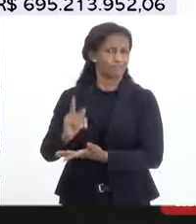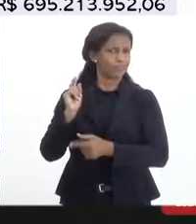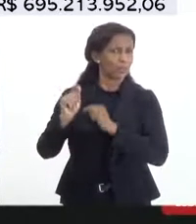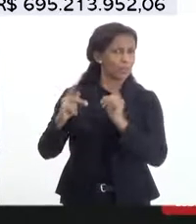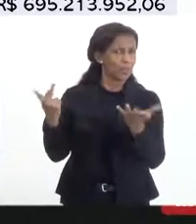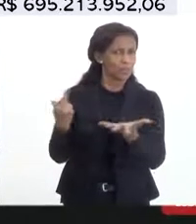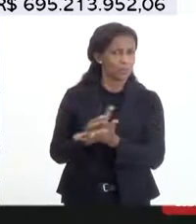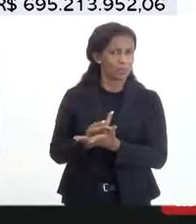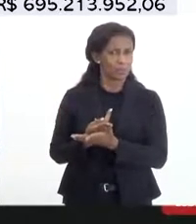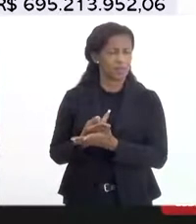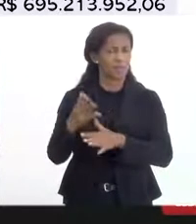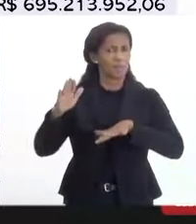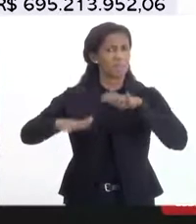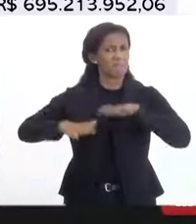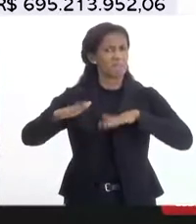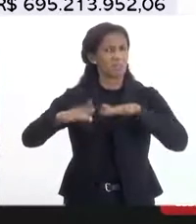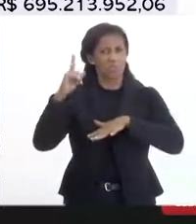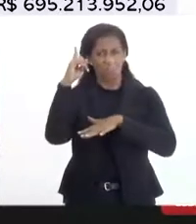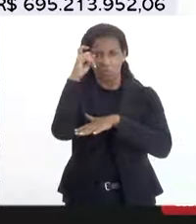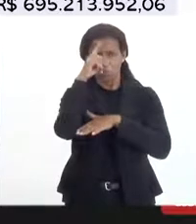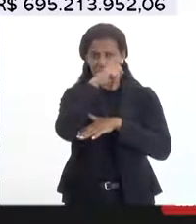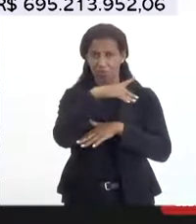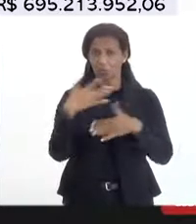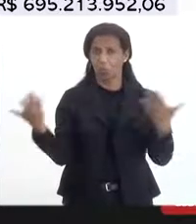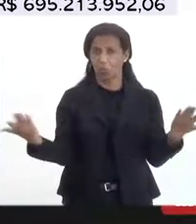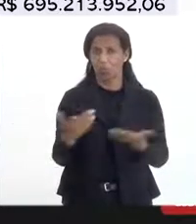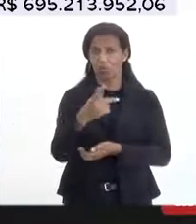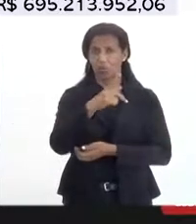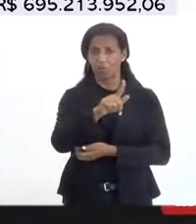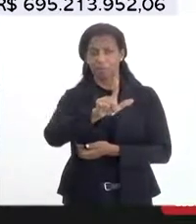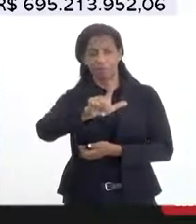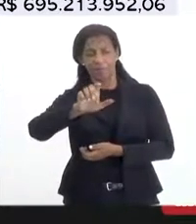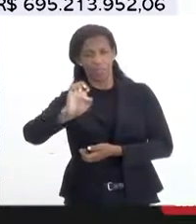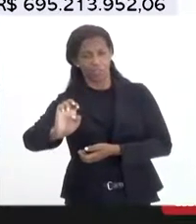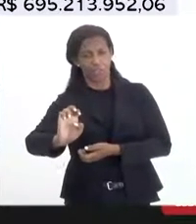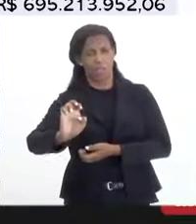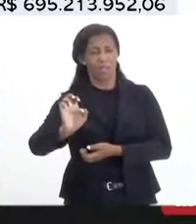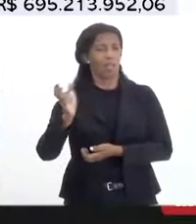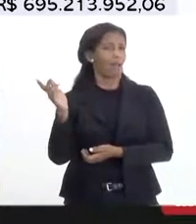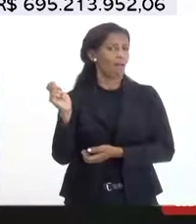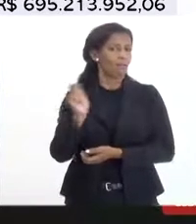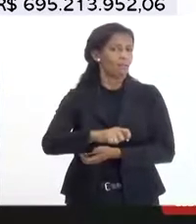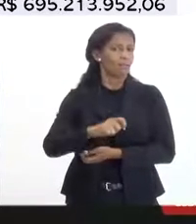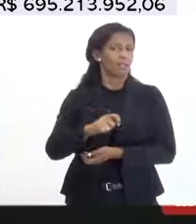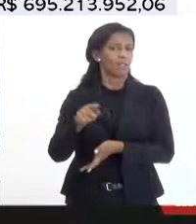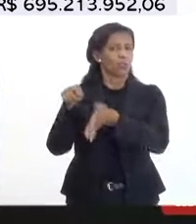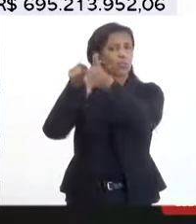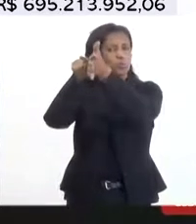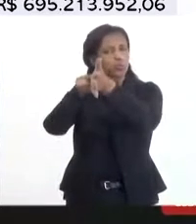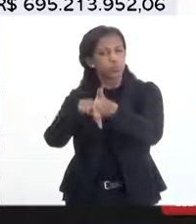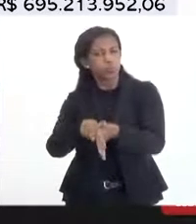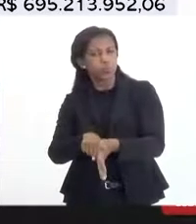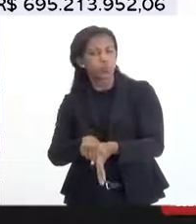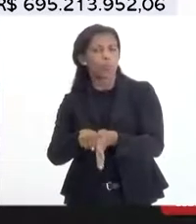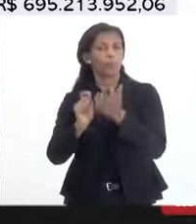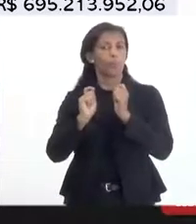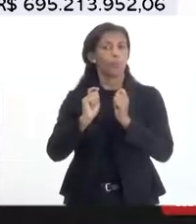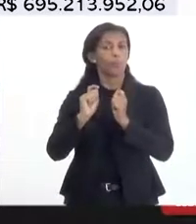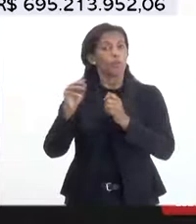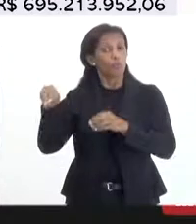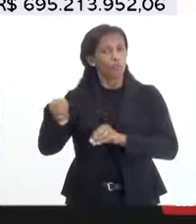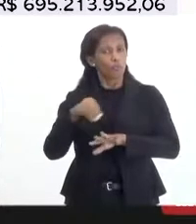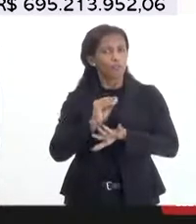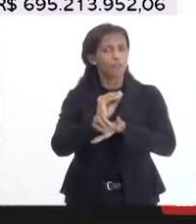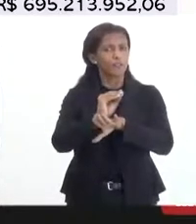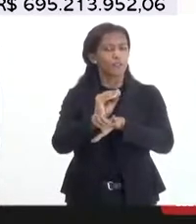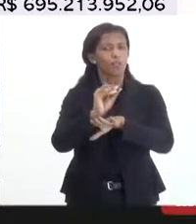elas, vamos dizer assim, sejam difíceis, que estão hoje na Procuradoria, ainda passíveis, inclusive, de perícias, que elas fossem trazidas numa espécie